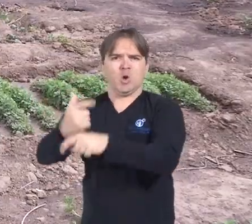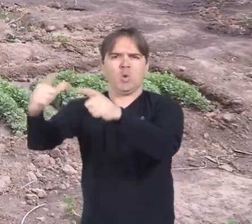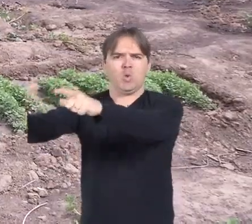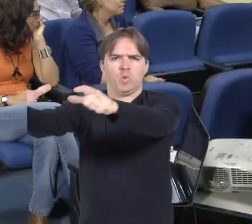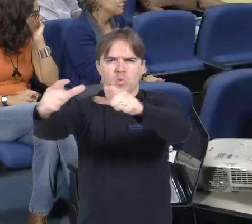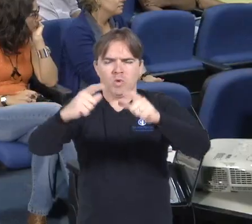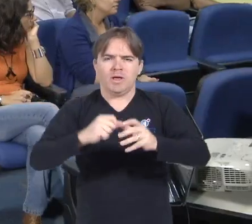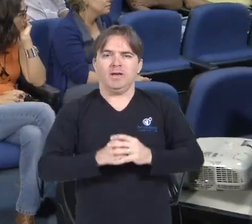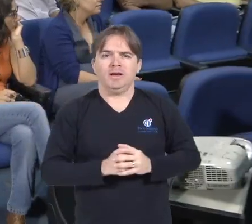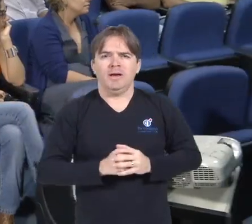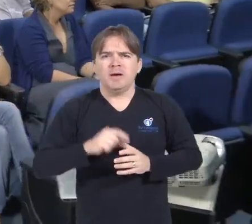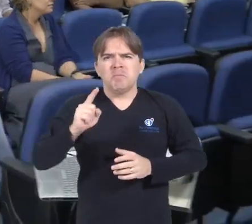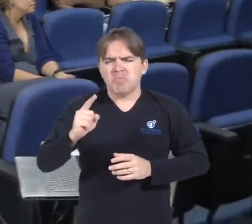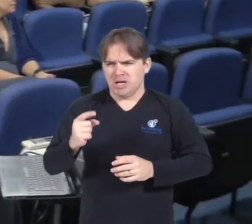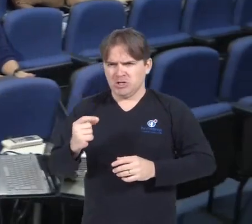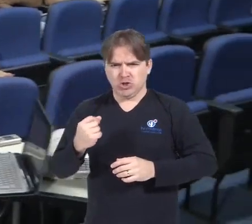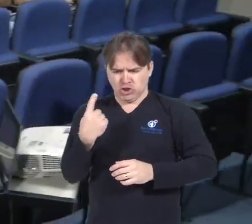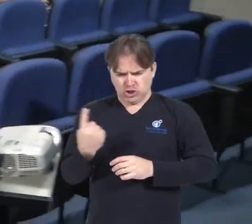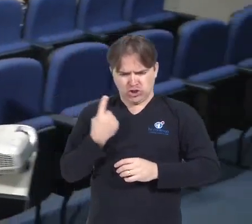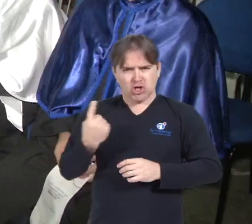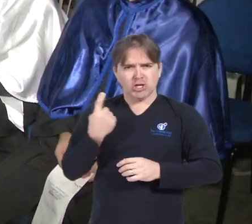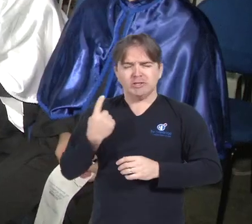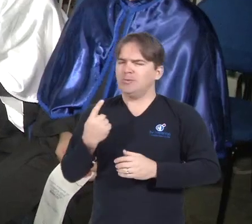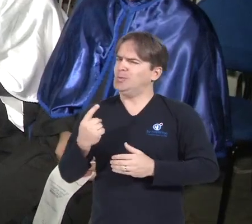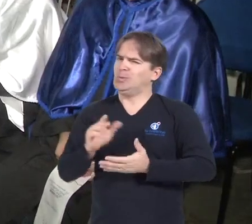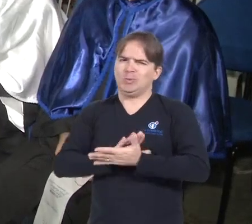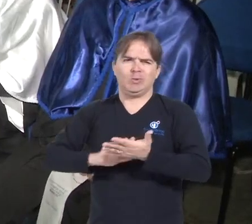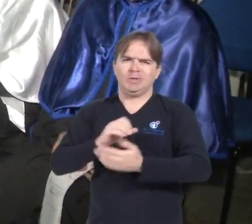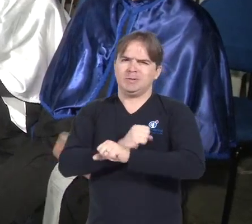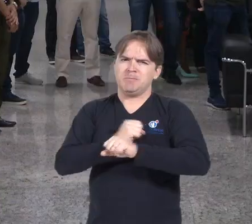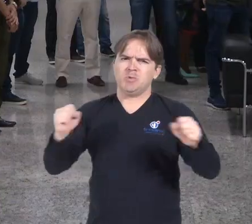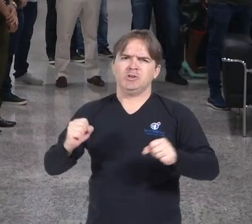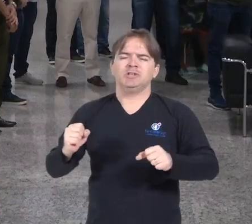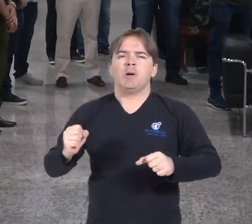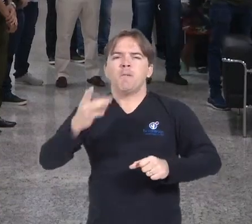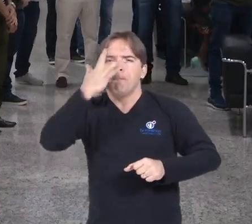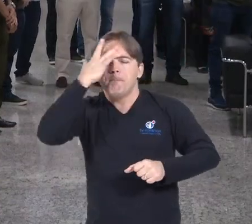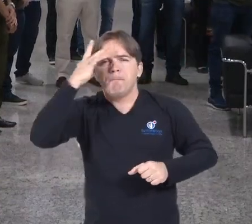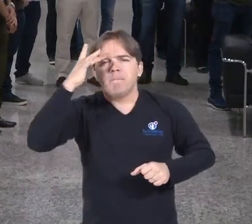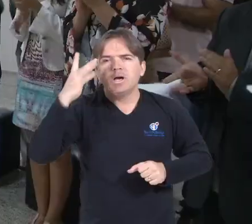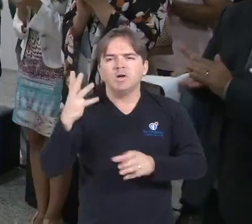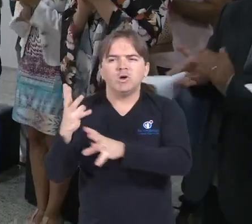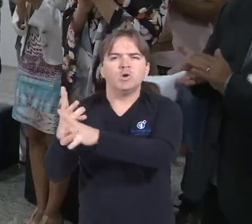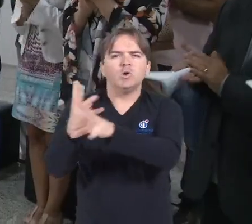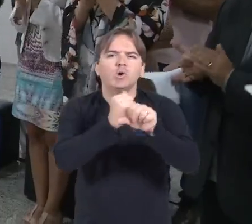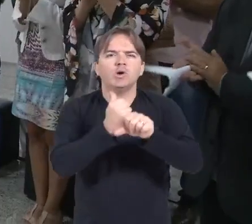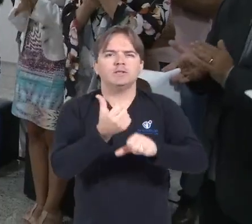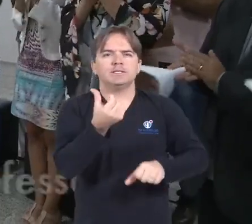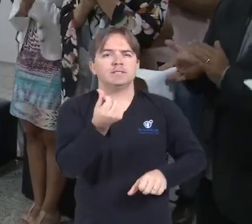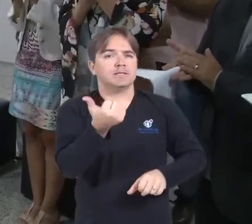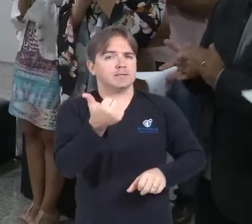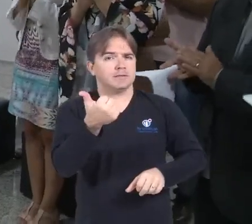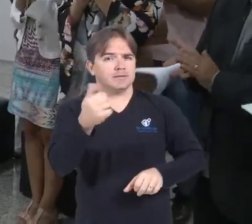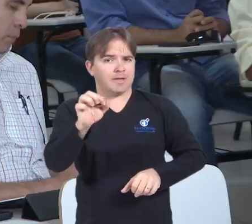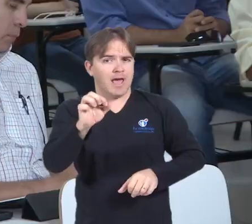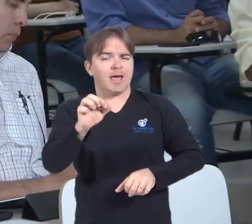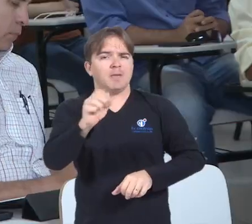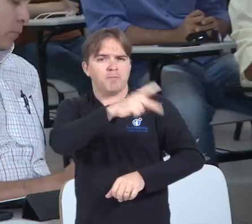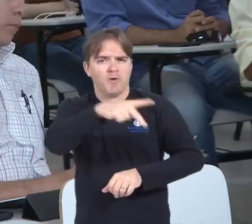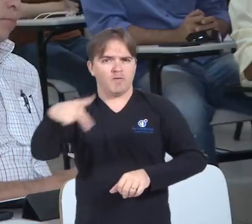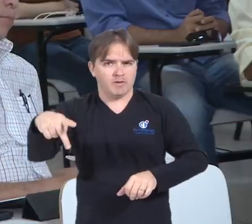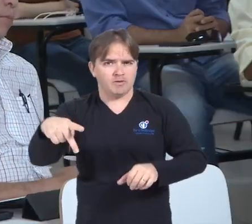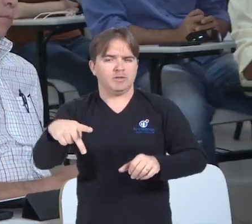semiáridos. Mas nada disso seria possível sem pessoas. Atualmente, a Univasf conta com uma equipe de